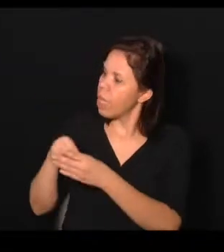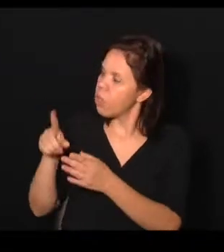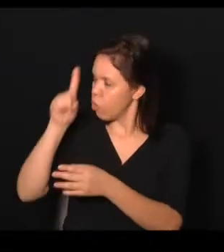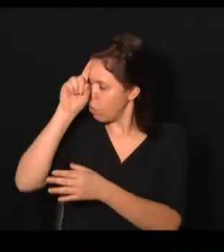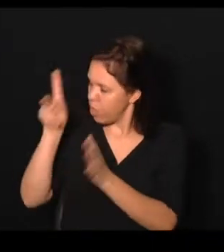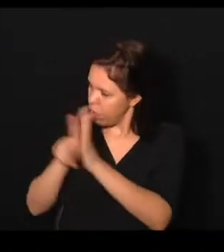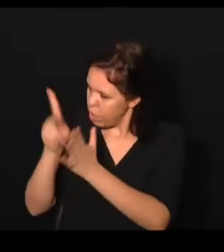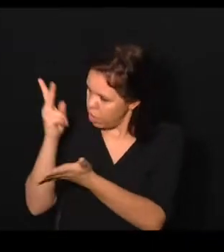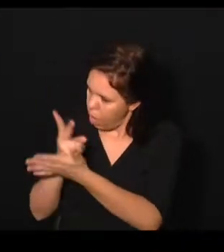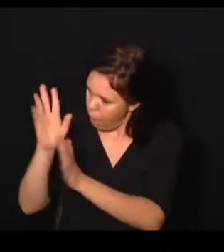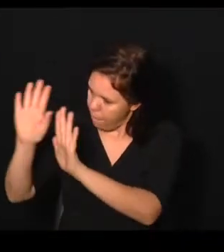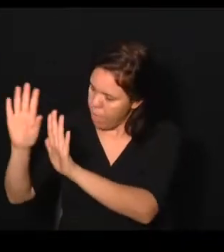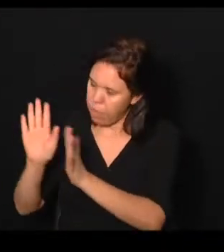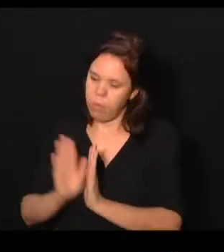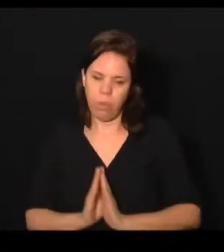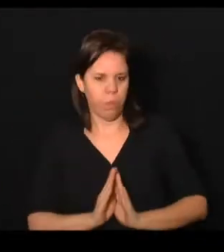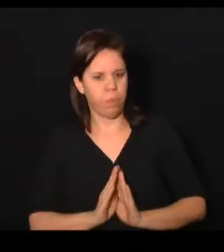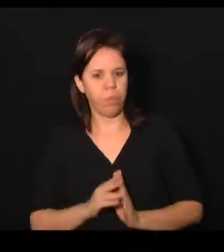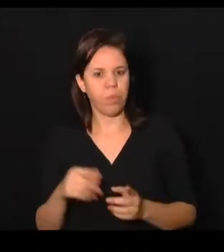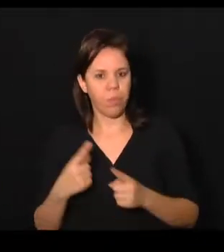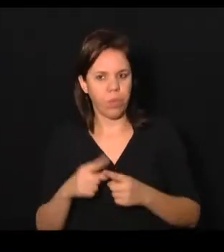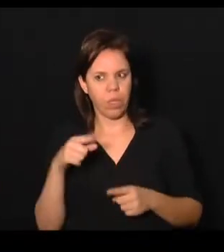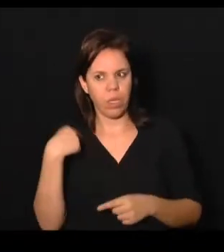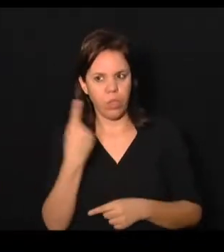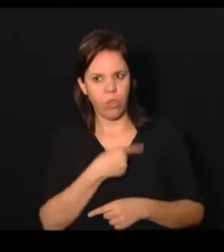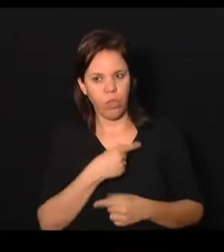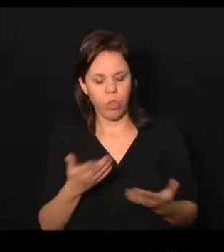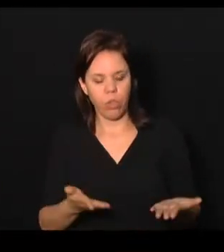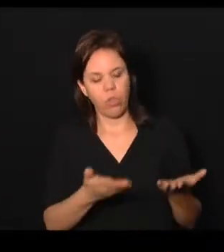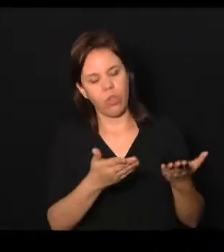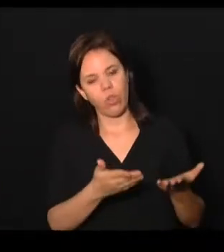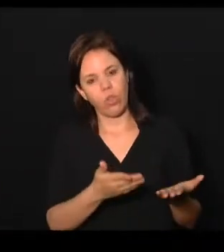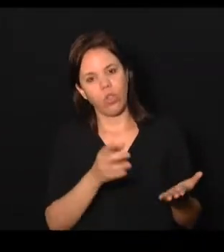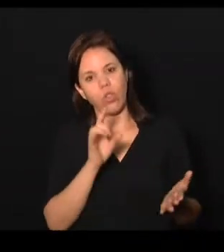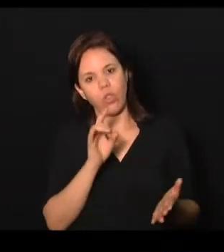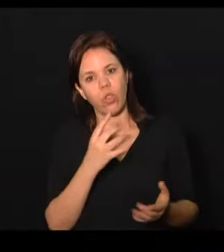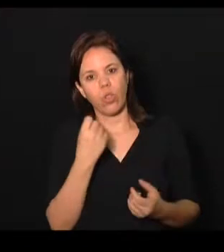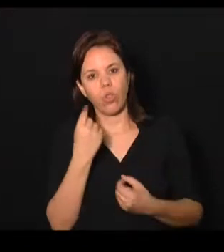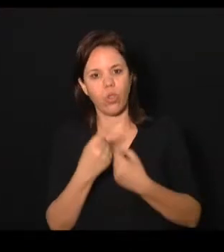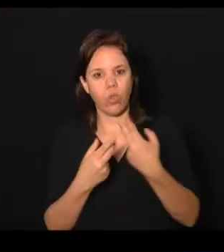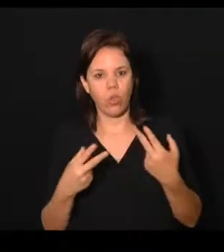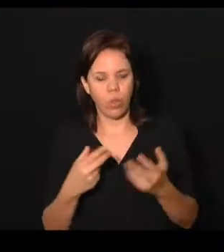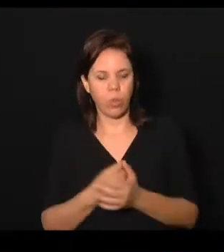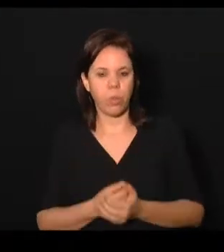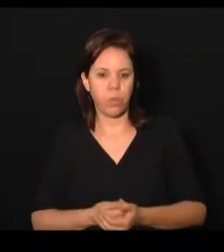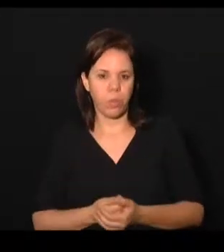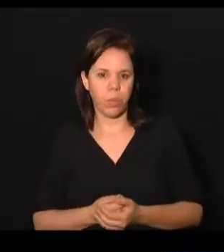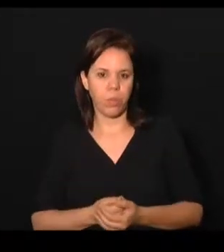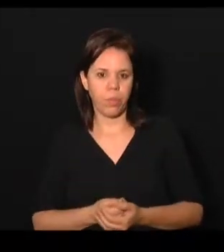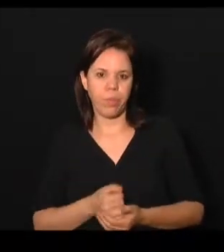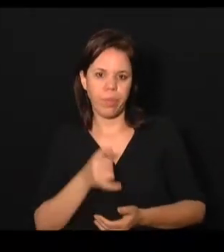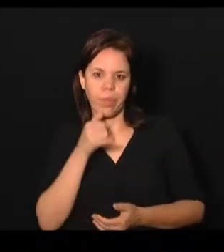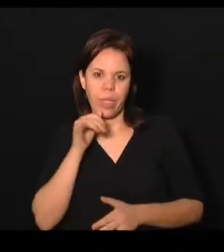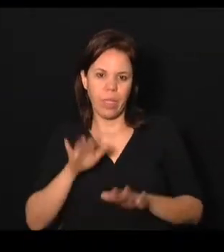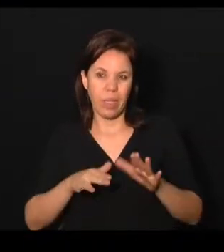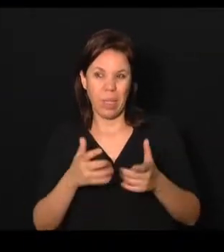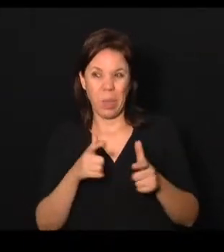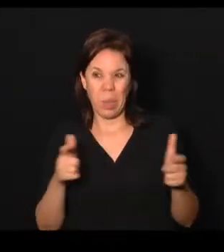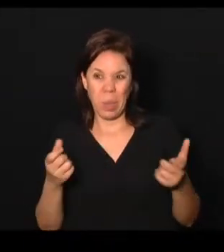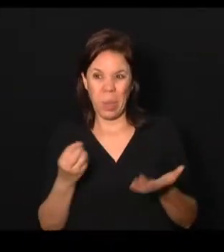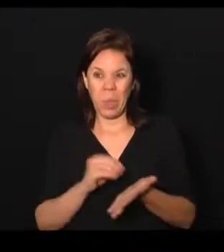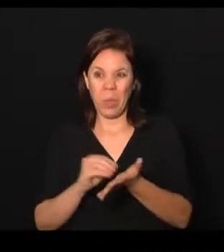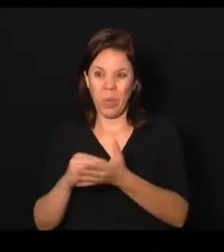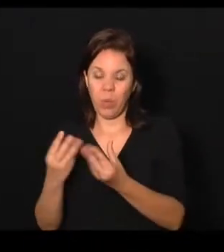Irmãos Penteado. Por quê? Porque a gente direciona. Apenas em situações de contingenciamento é